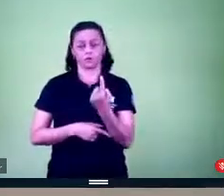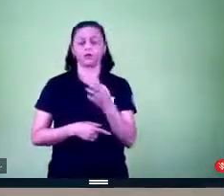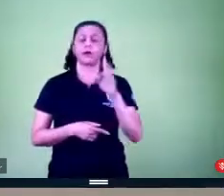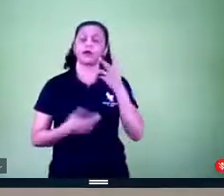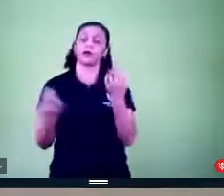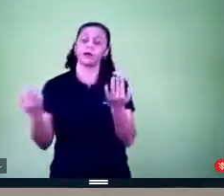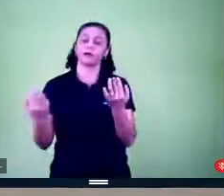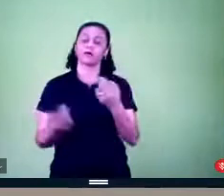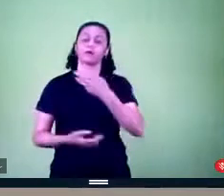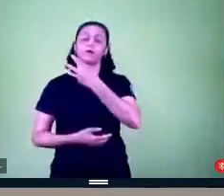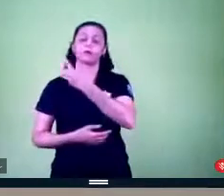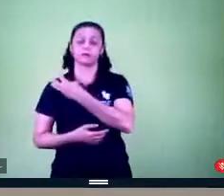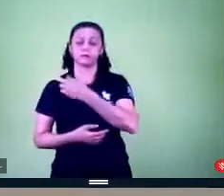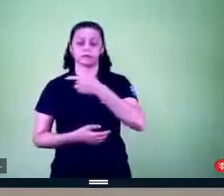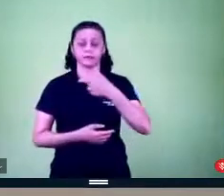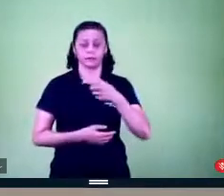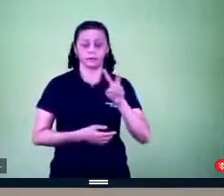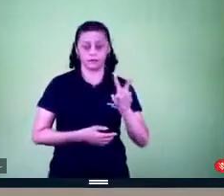4.